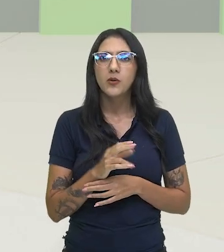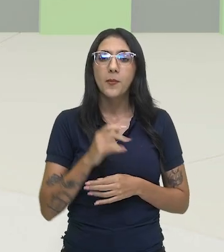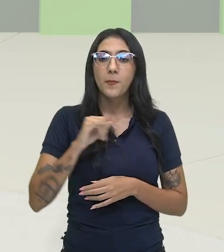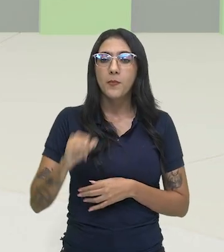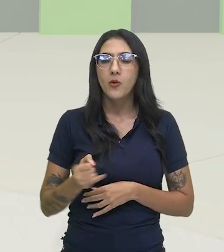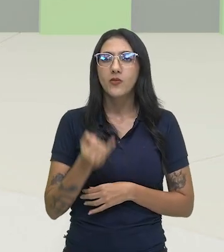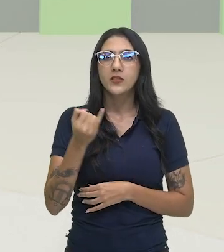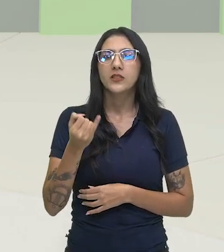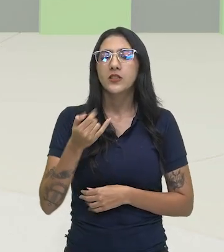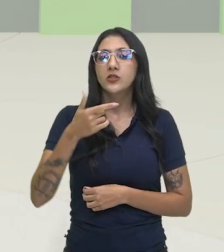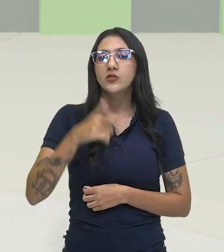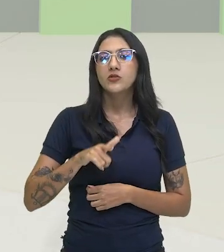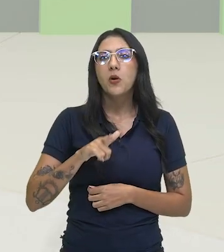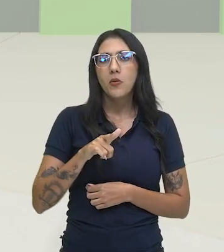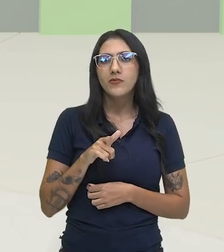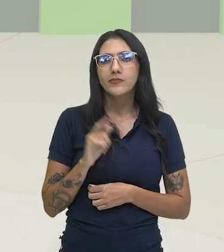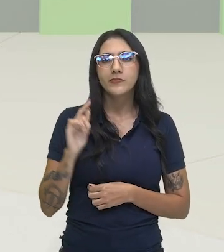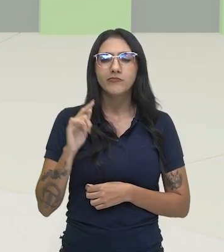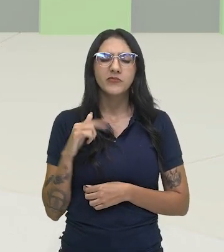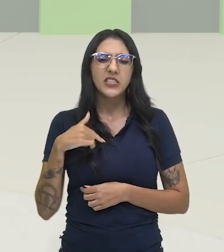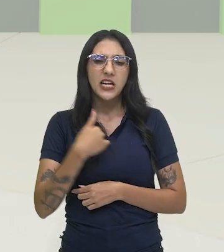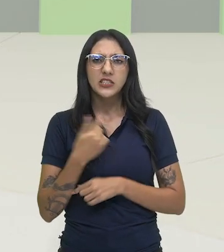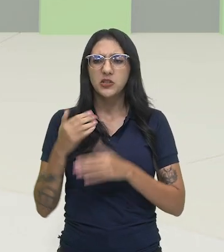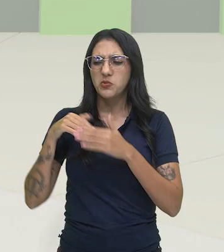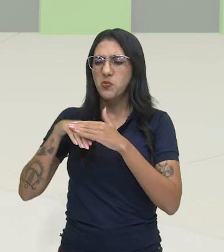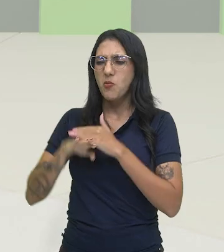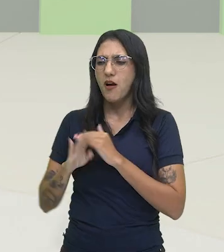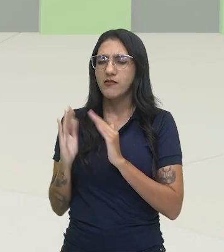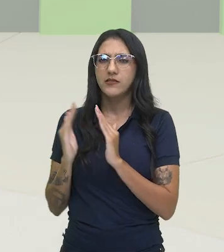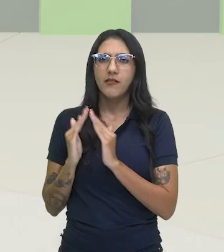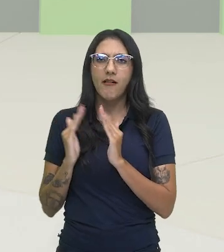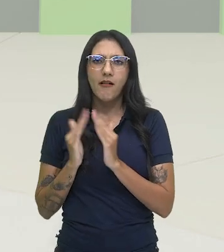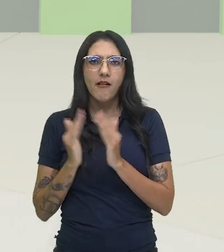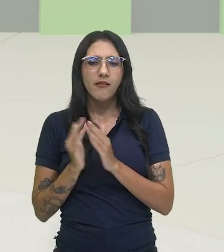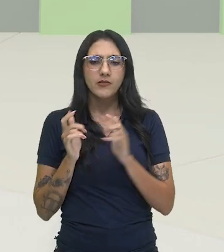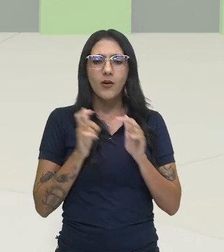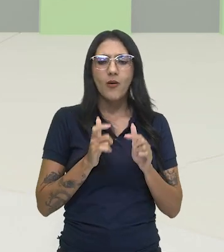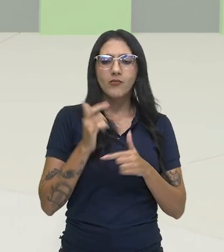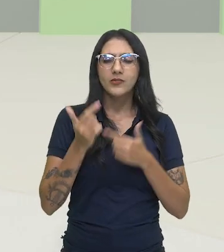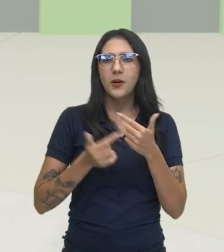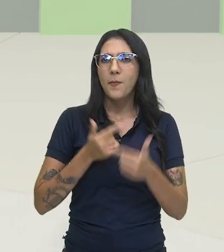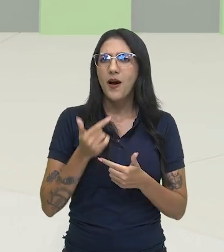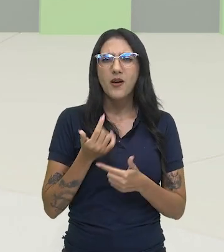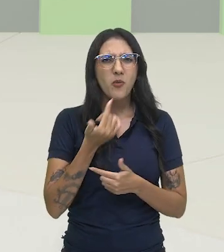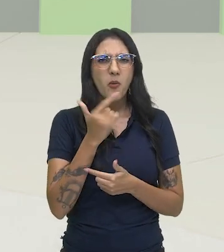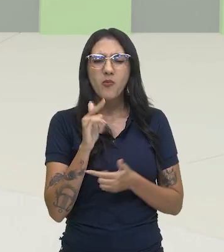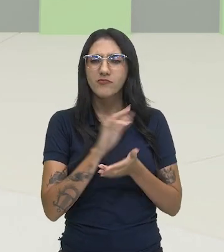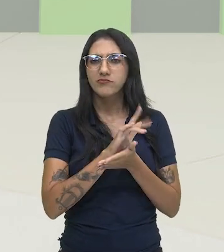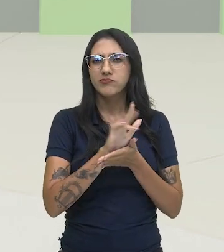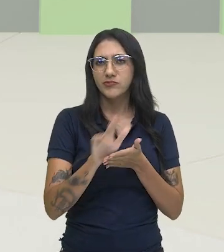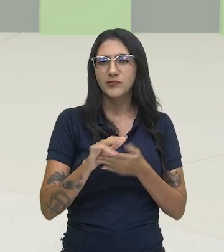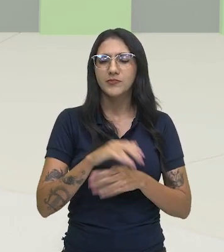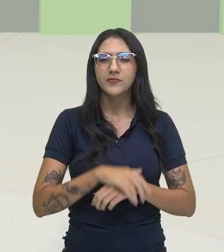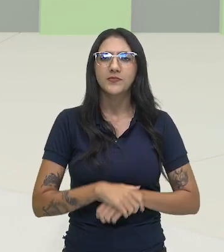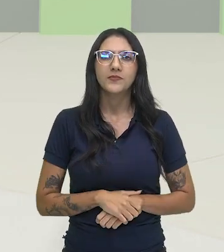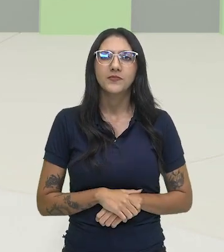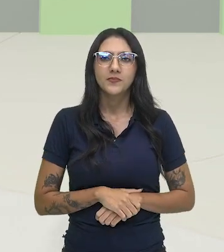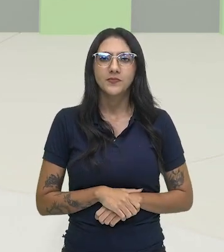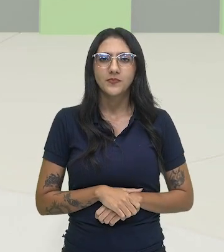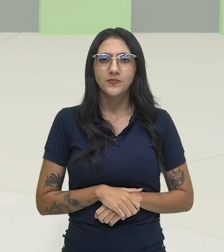parado, que está nos nossos lares, escritórios ou em qualquer ambiente.